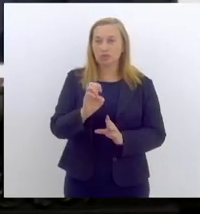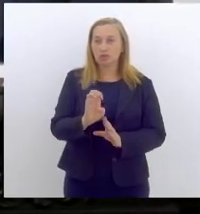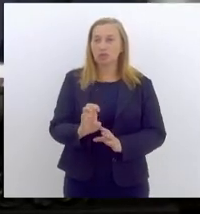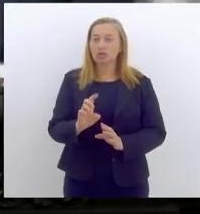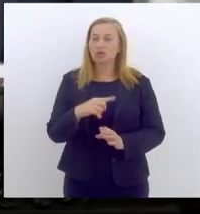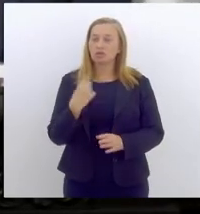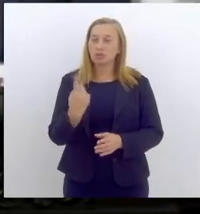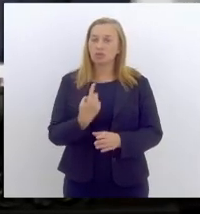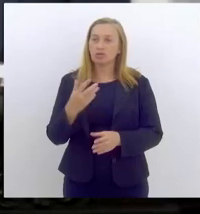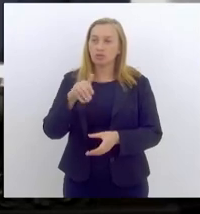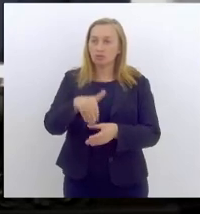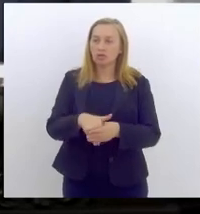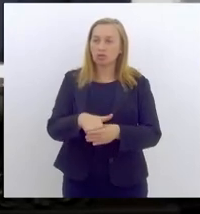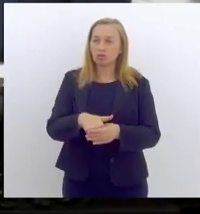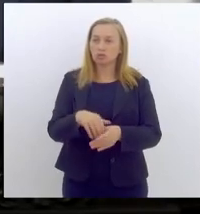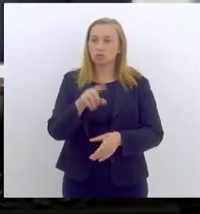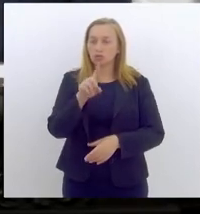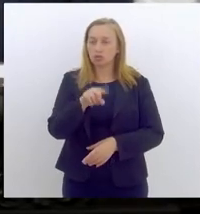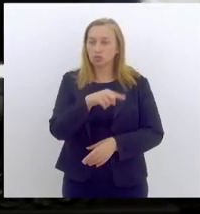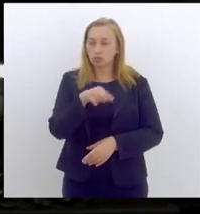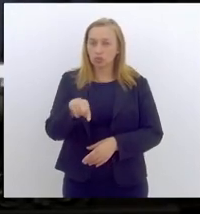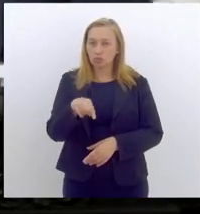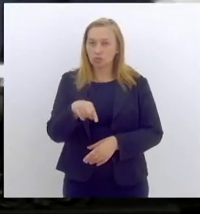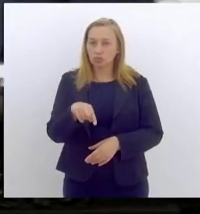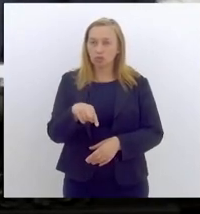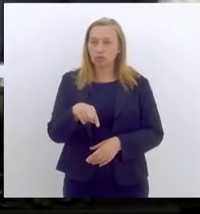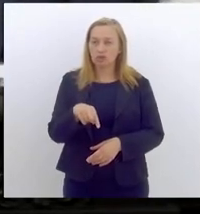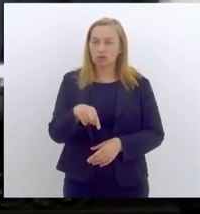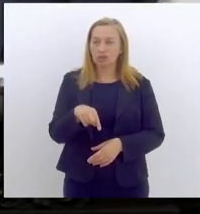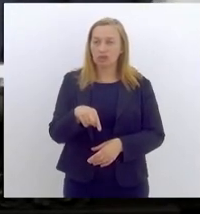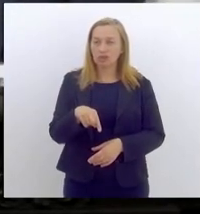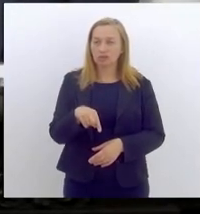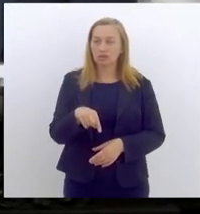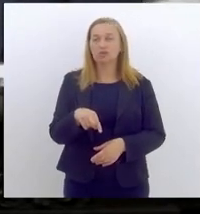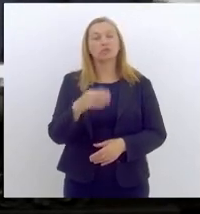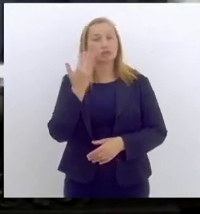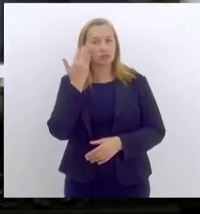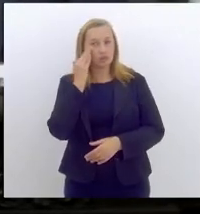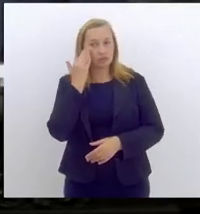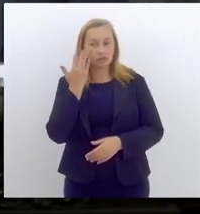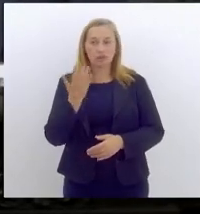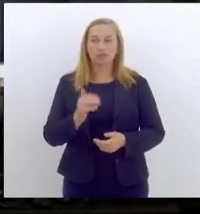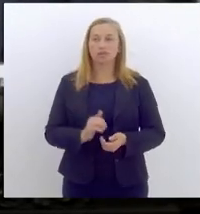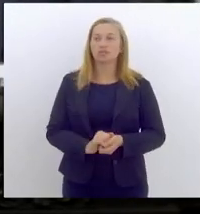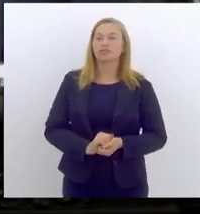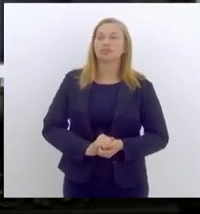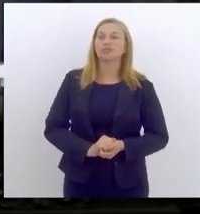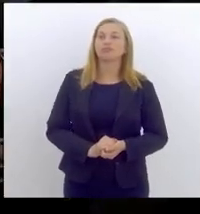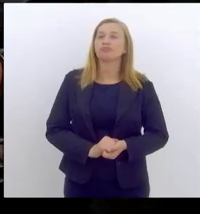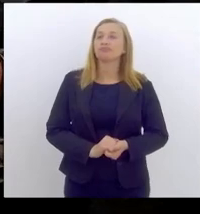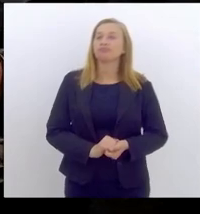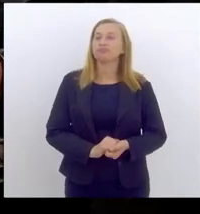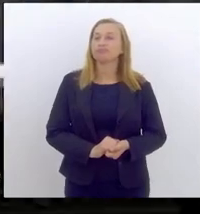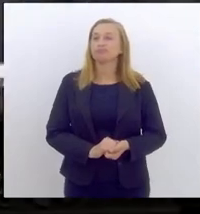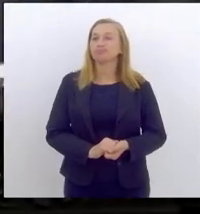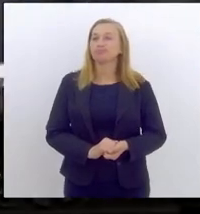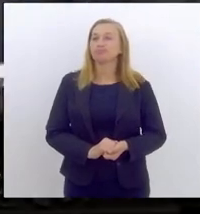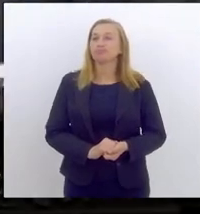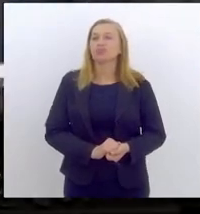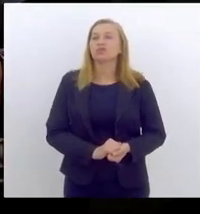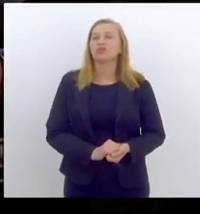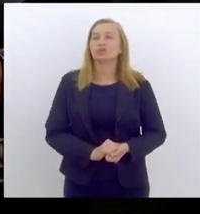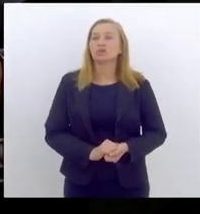da abstenção, mas nesses termos do reconhecimento da legitimidade. Portanto, voto